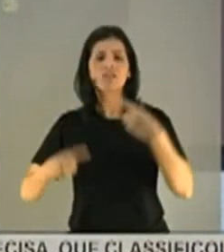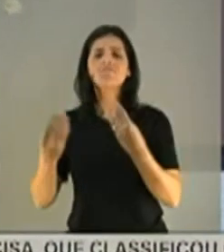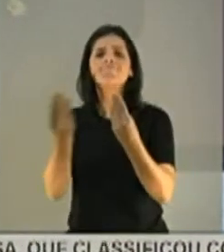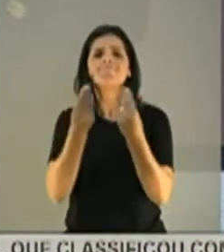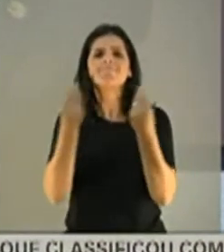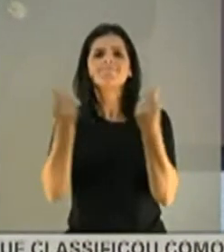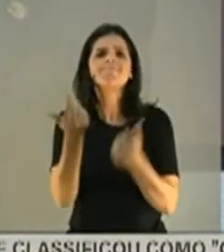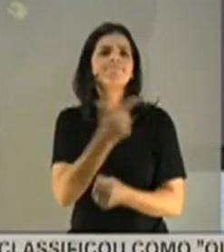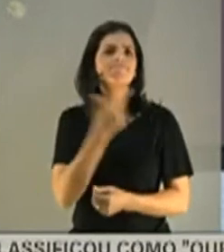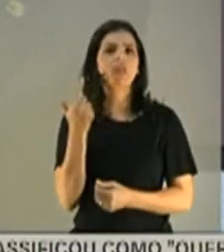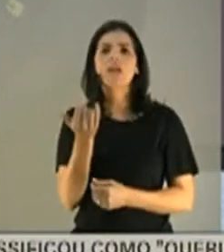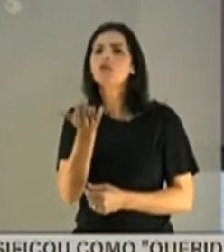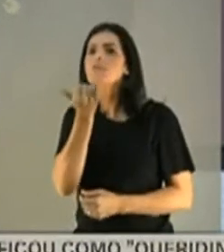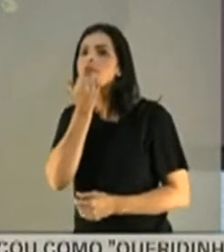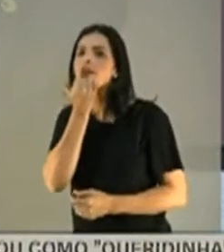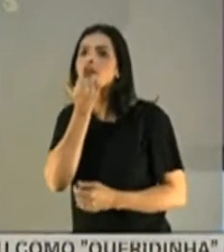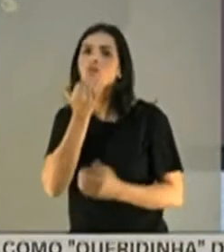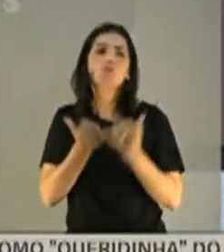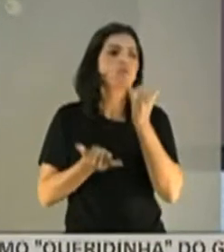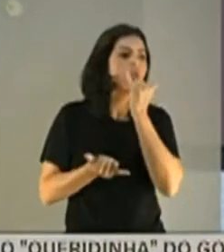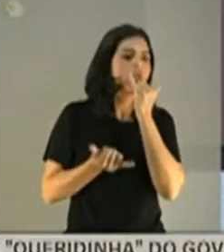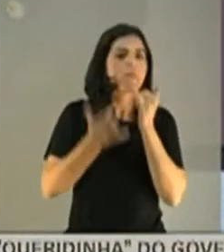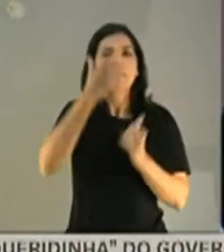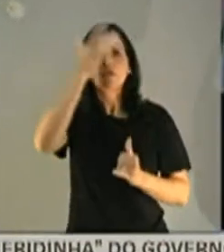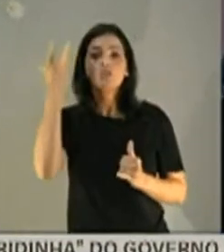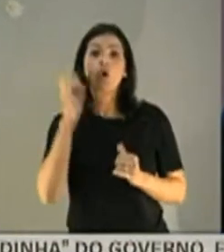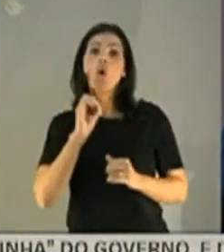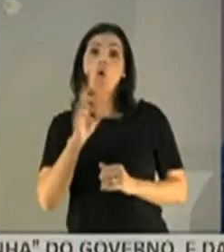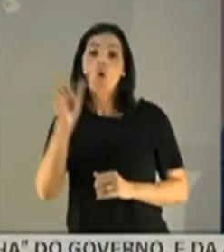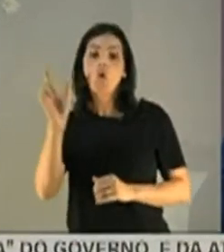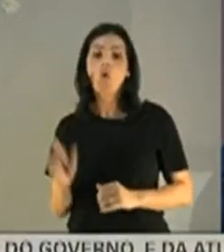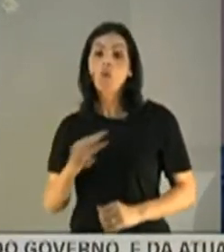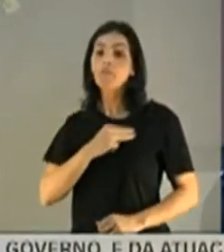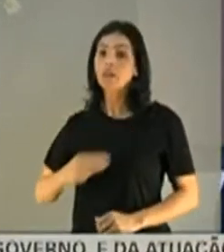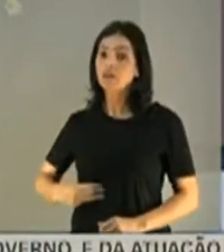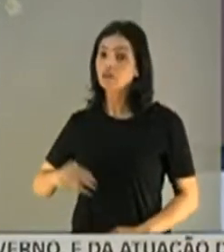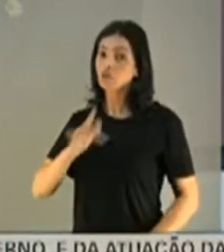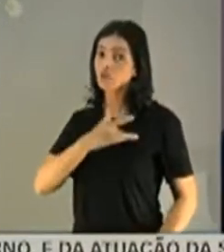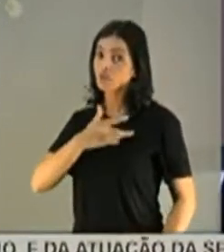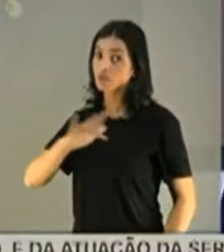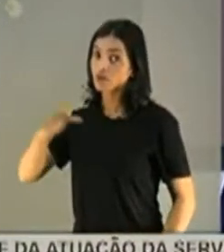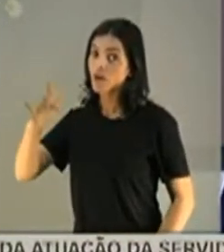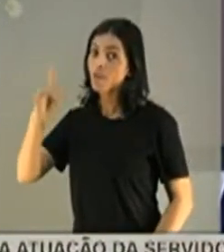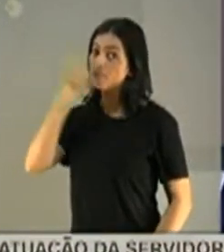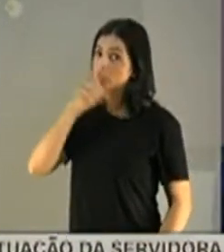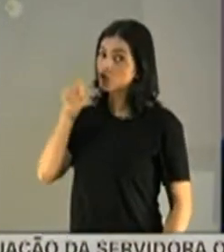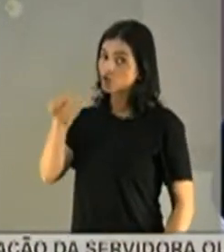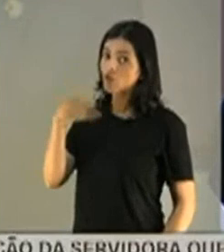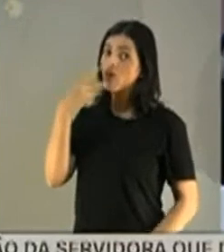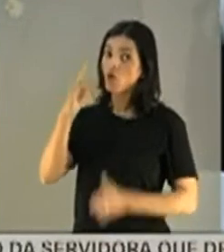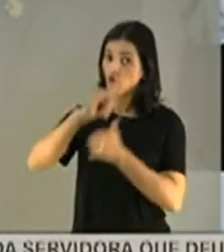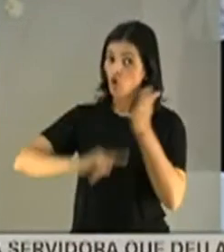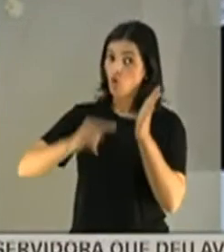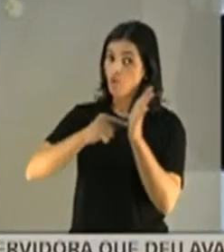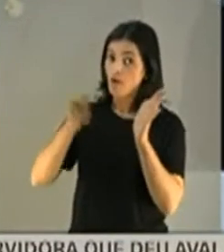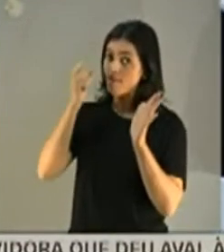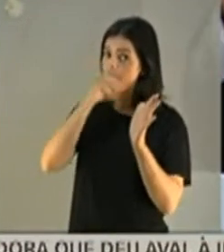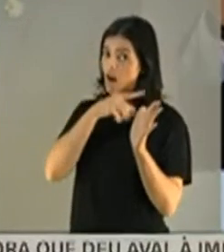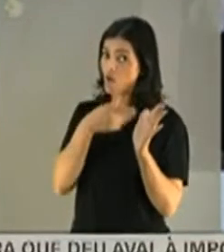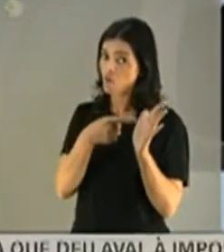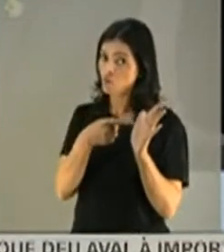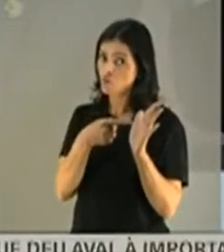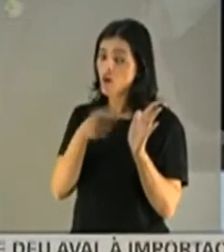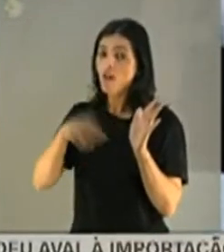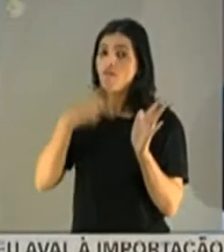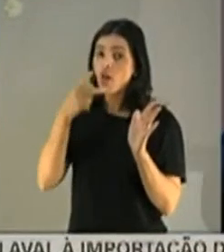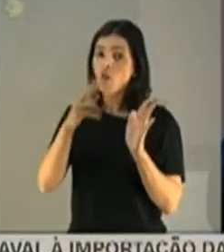sensibilidade de perdoar as pessoas, ou pelo menos enxergar. O ministro mentiu. O documento era falso. O documento, inclusive, é